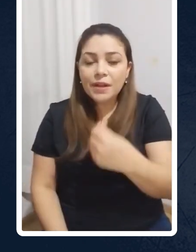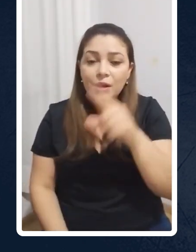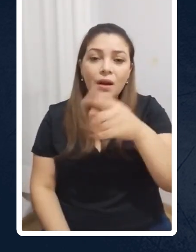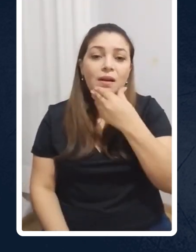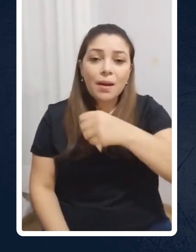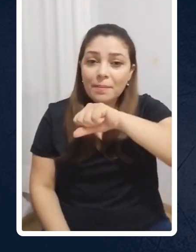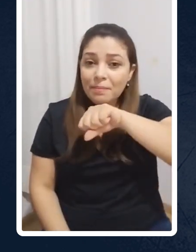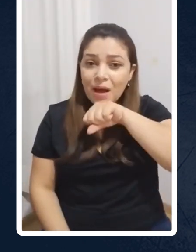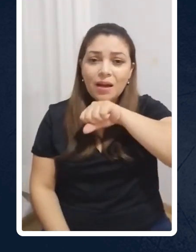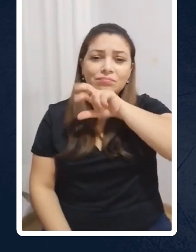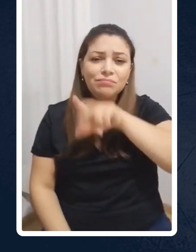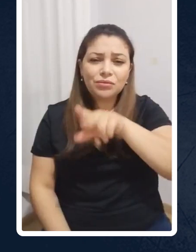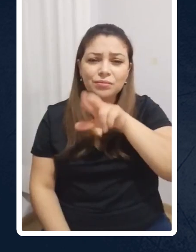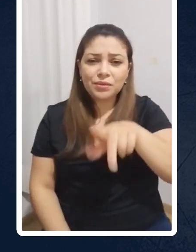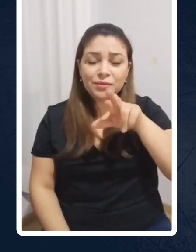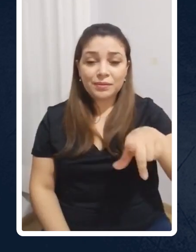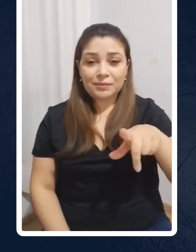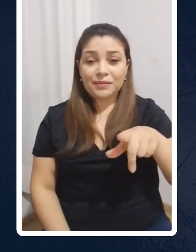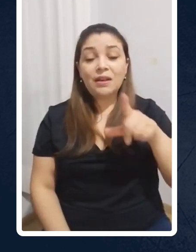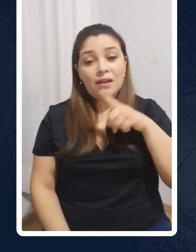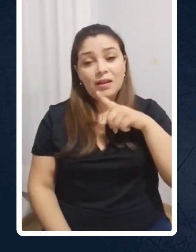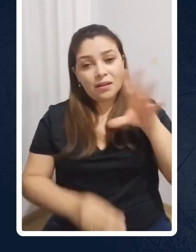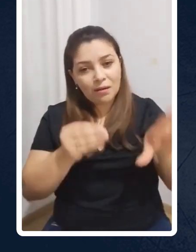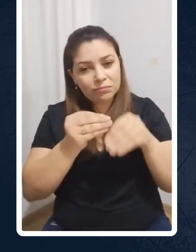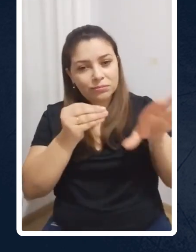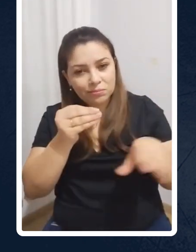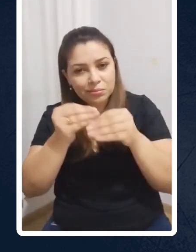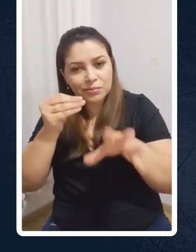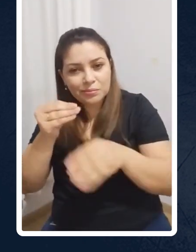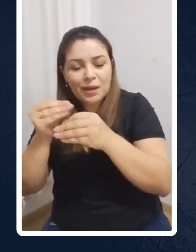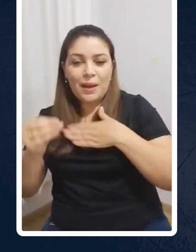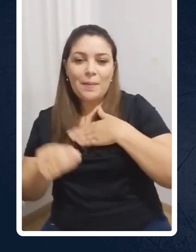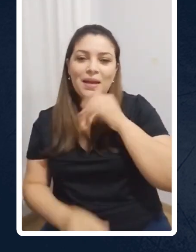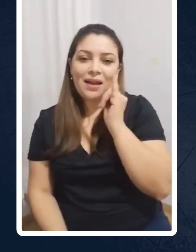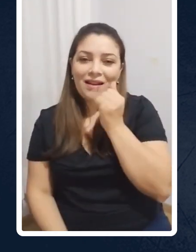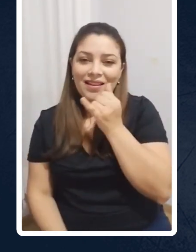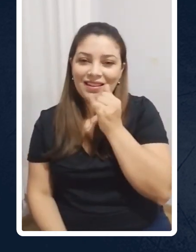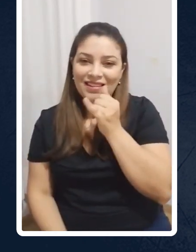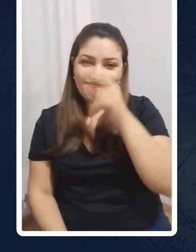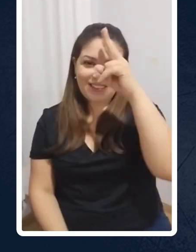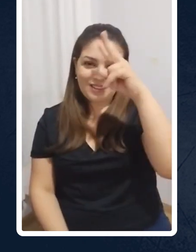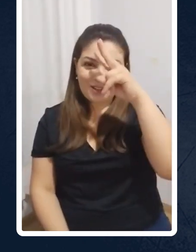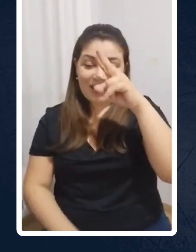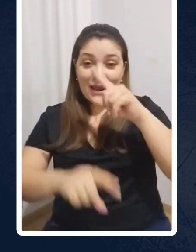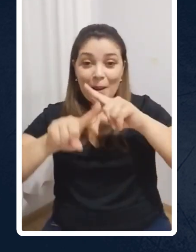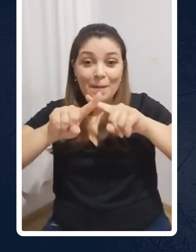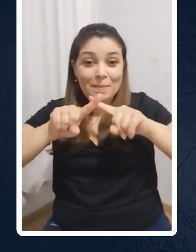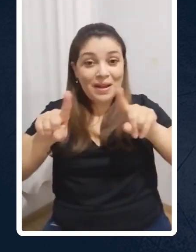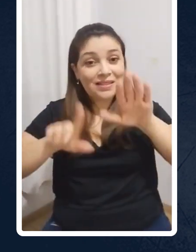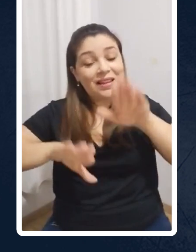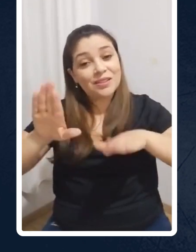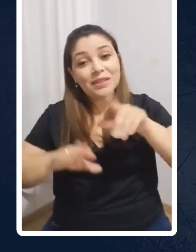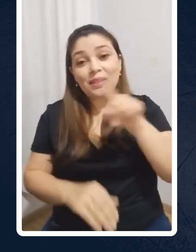Eles vão aparecer na minha narrativa, mas não necessariamente a narrativa é a deles. Então, não estou